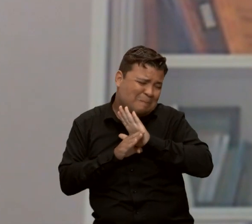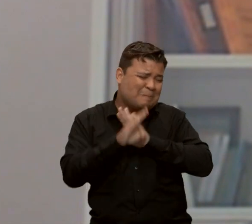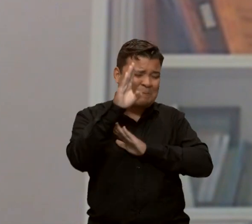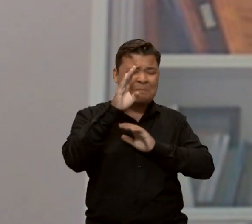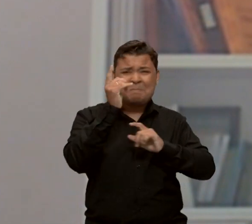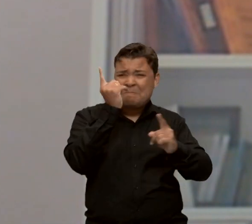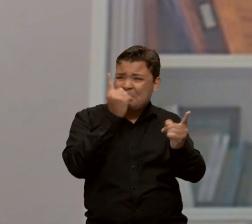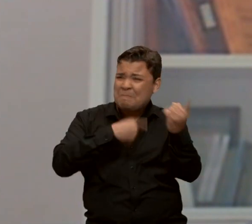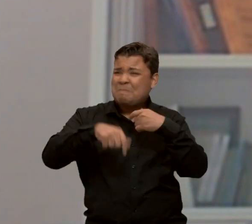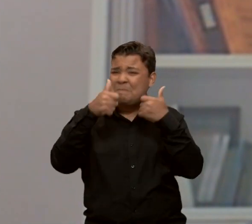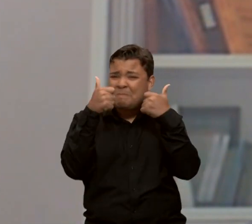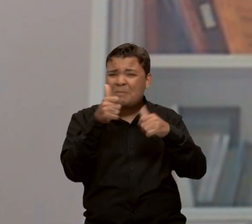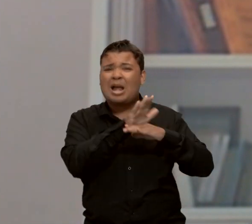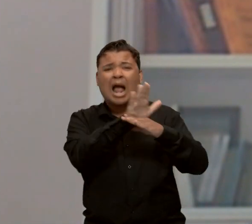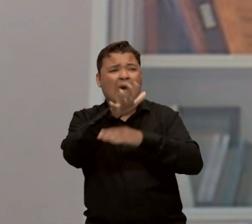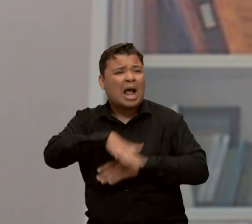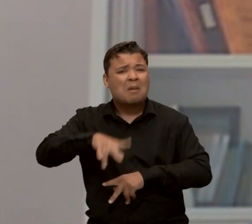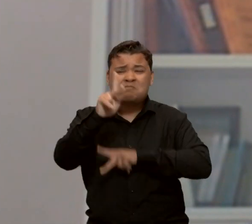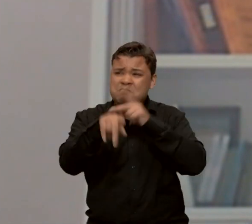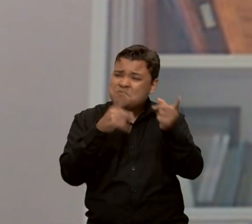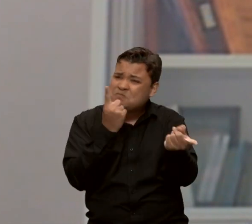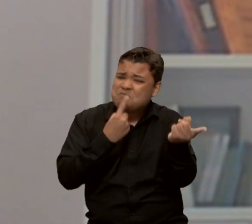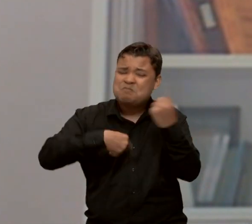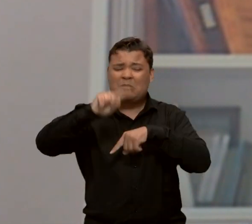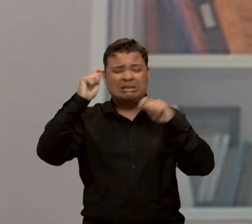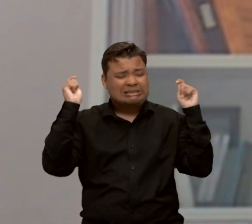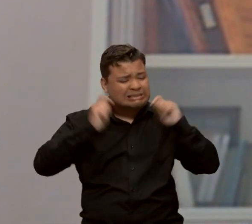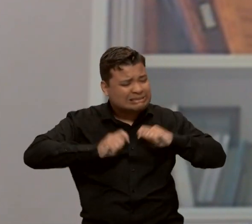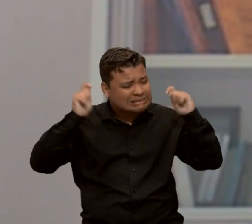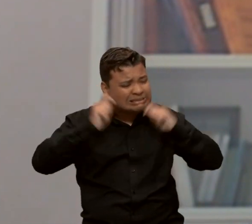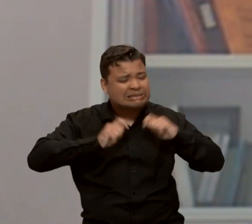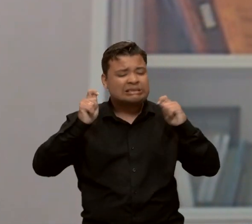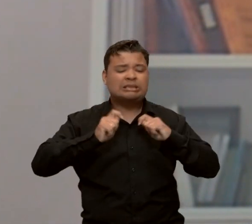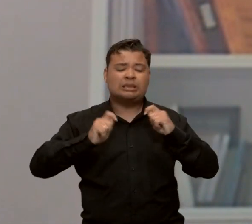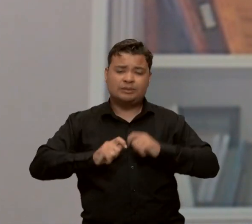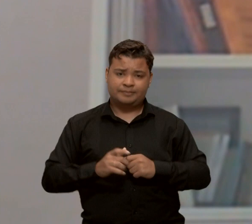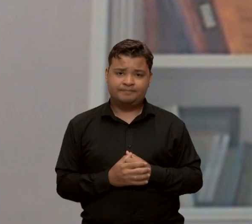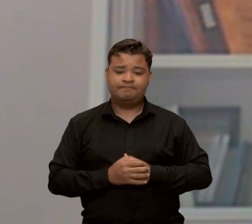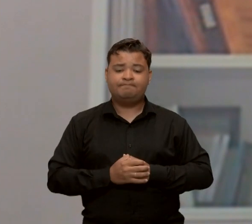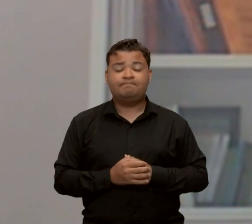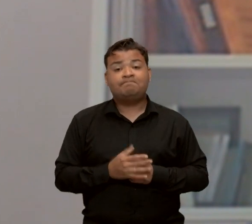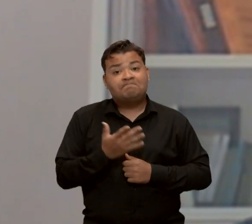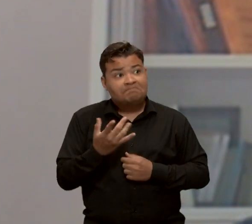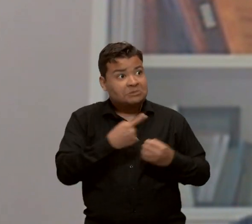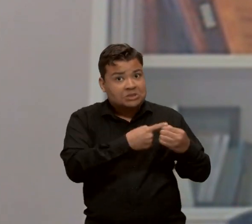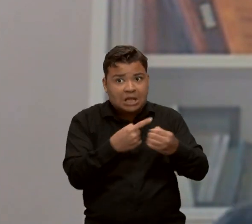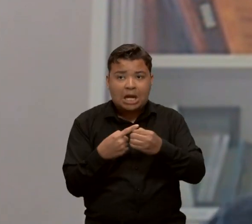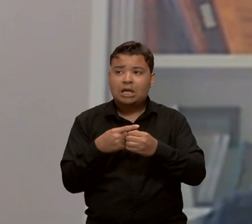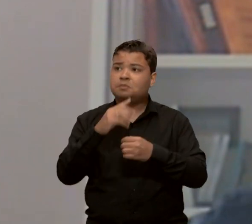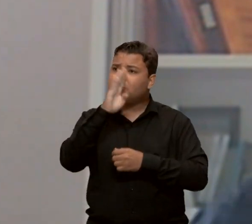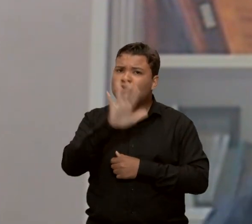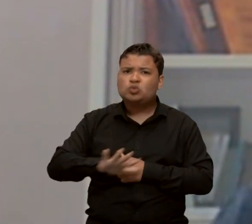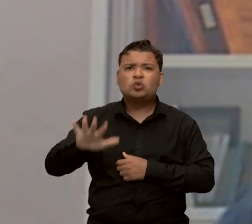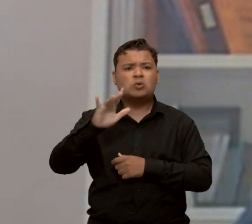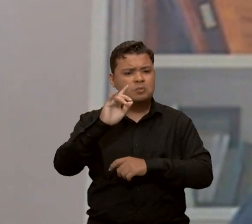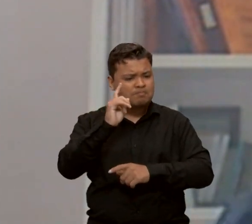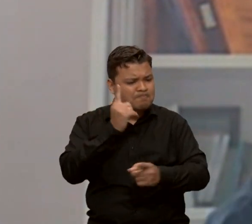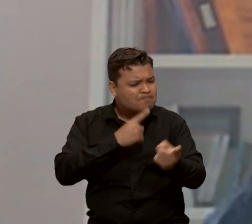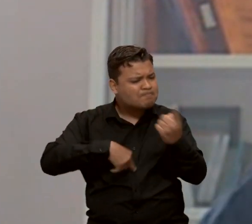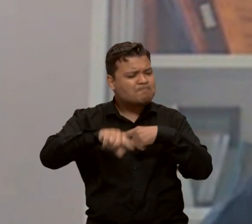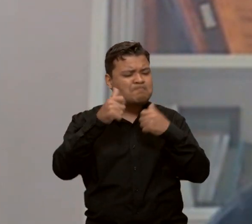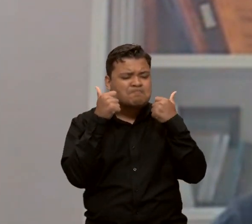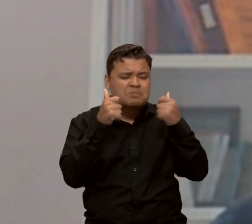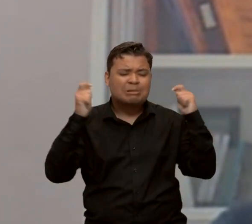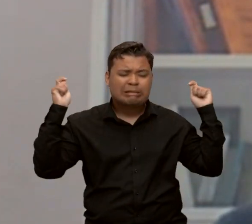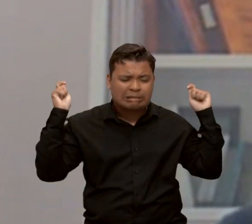problemas econômicos do nosso tempo e do nosso país e do nosso estado, das nossas cidades. E o que falta